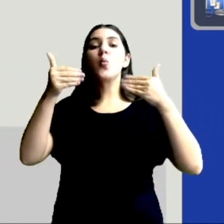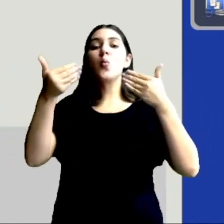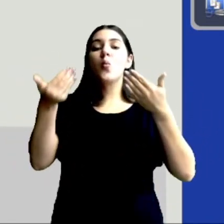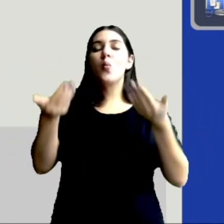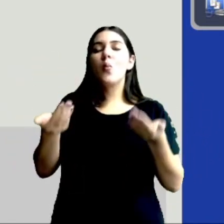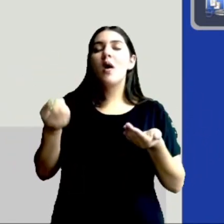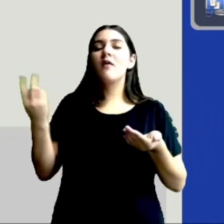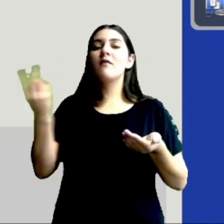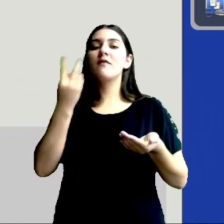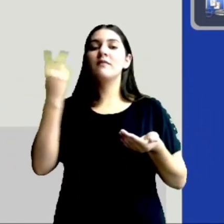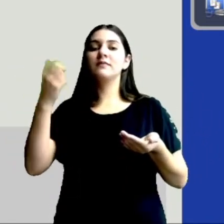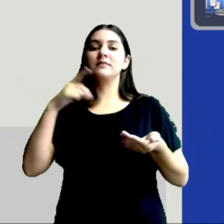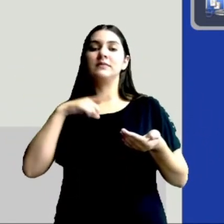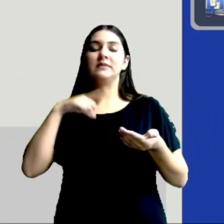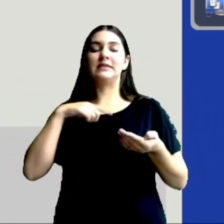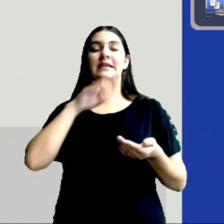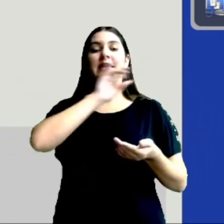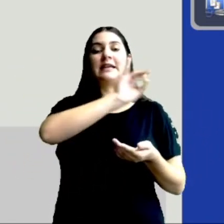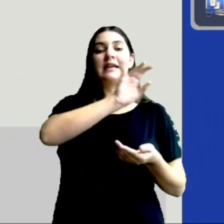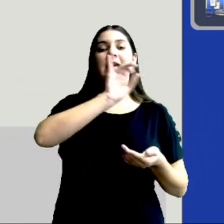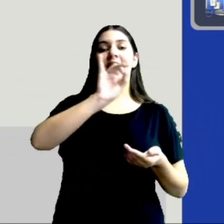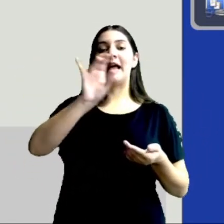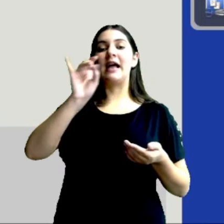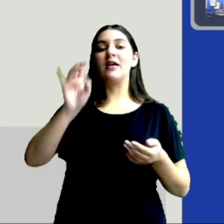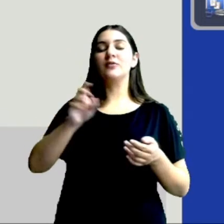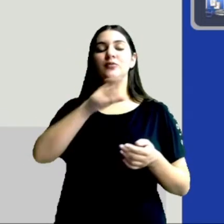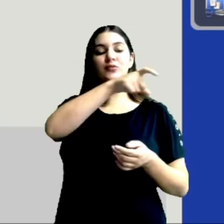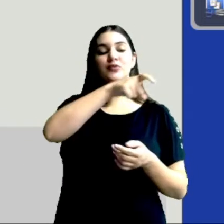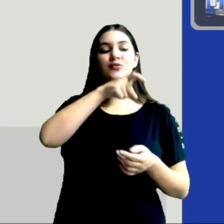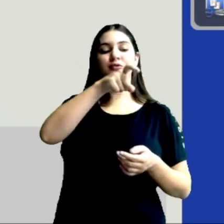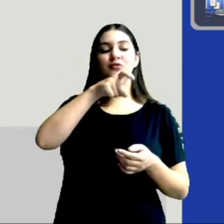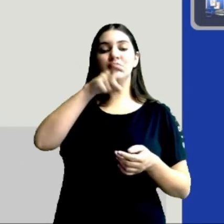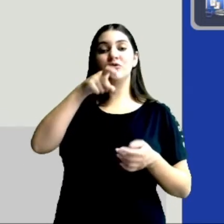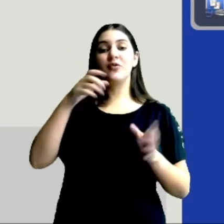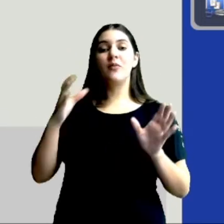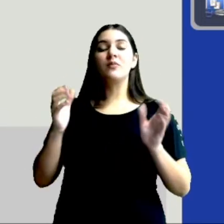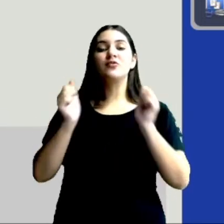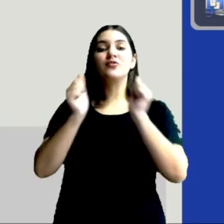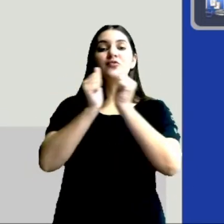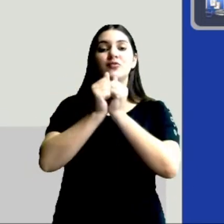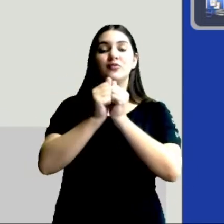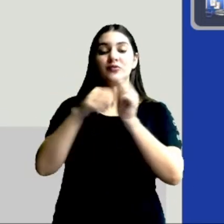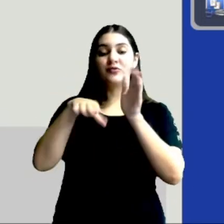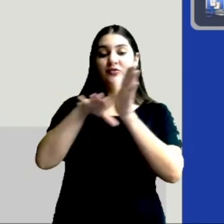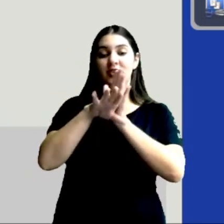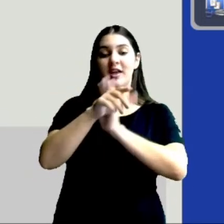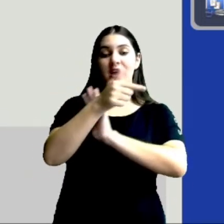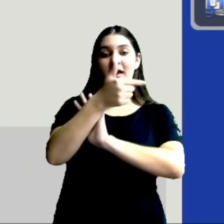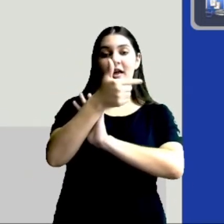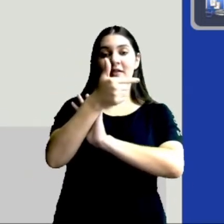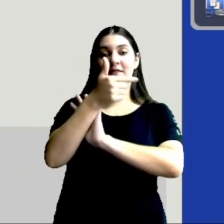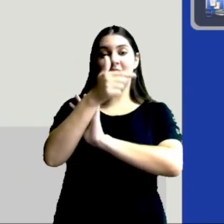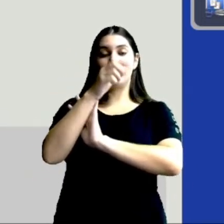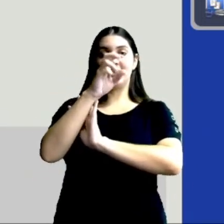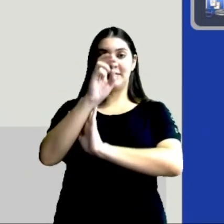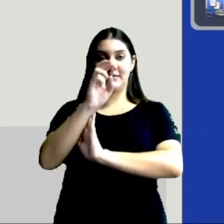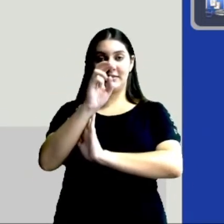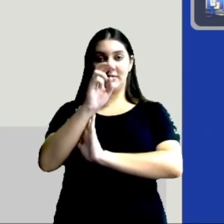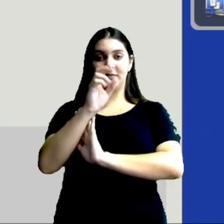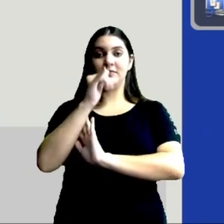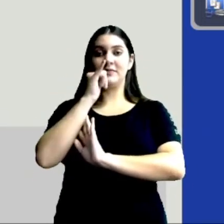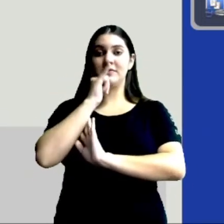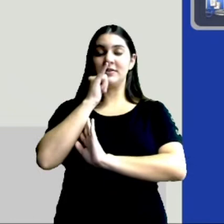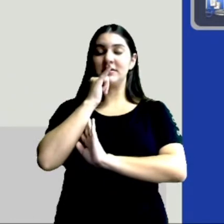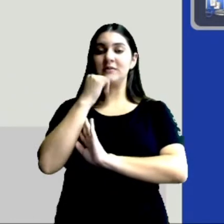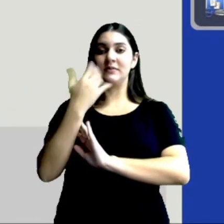cada um desses 3 para que juntos cheguem em 25? Vocês conseguem perceber? 3